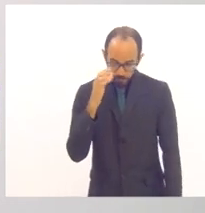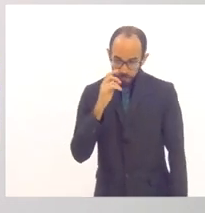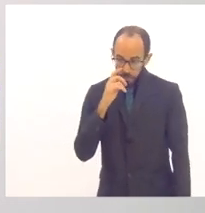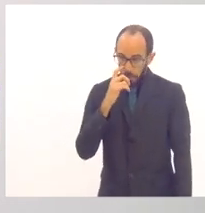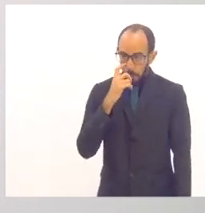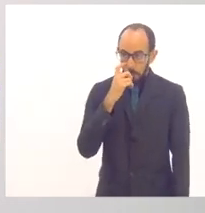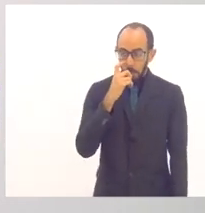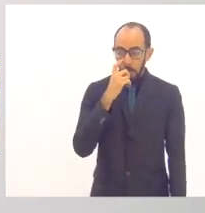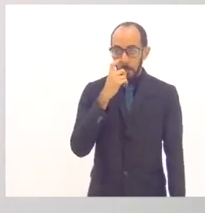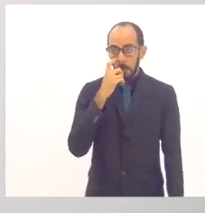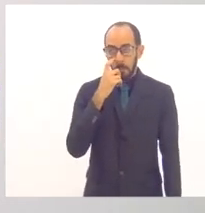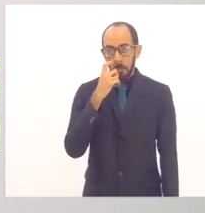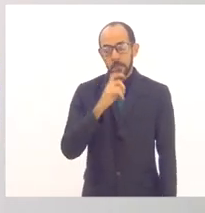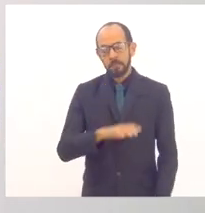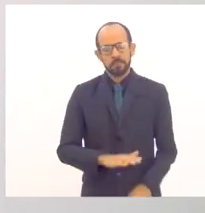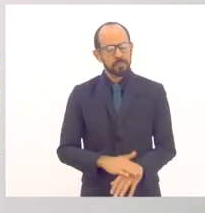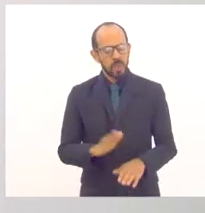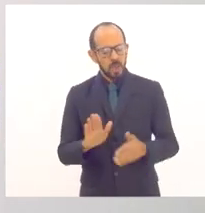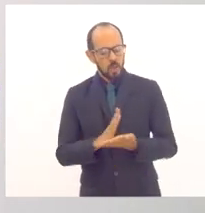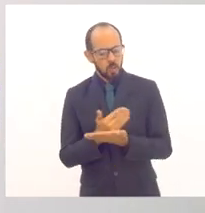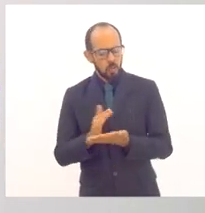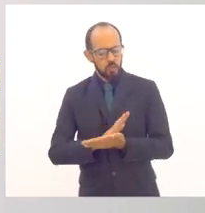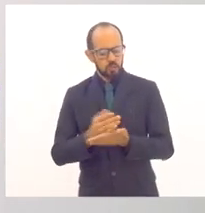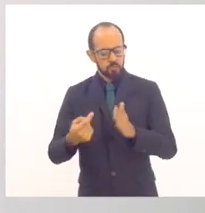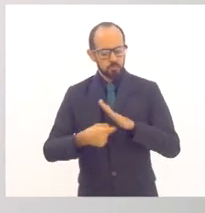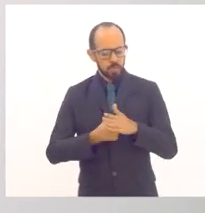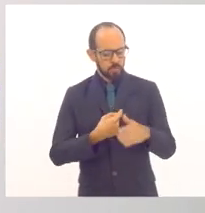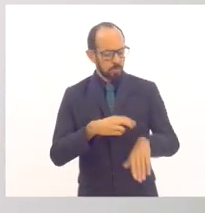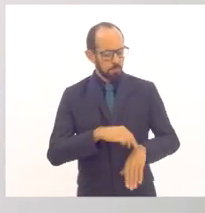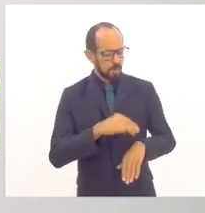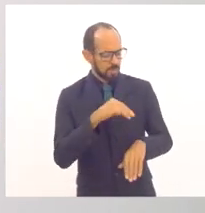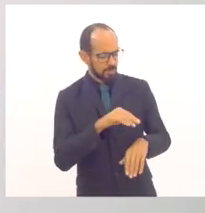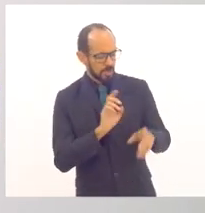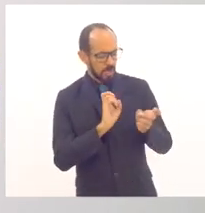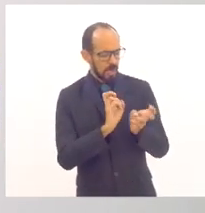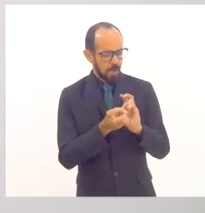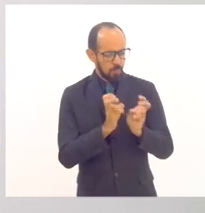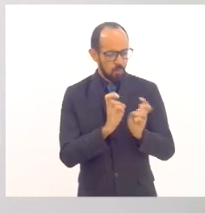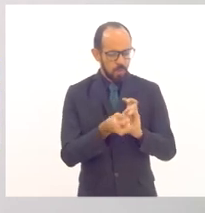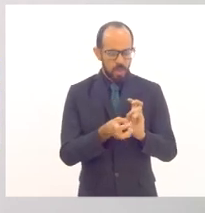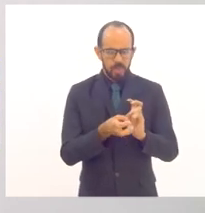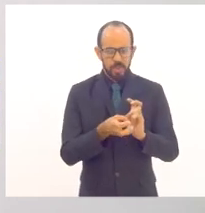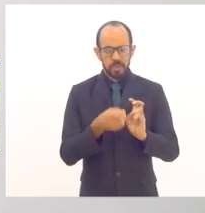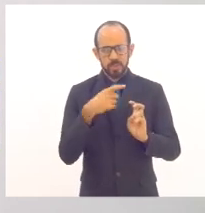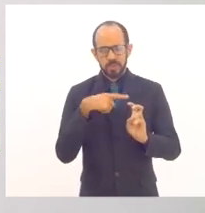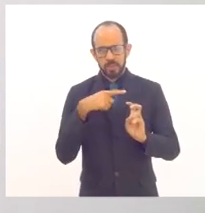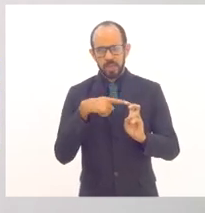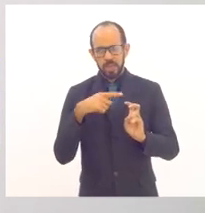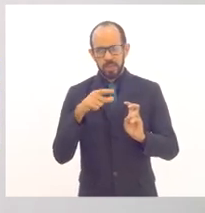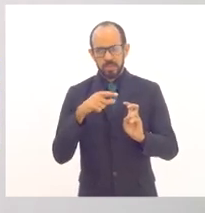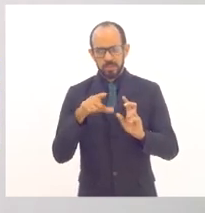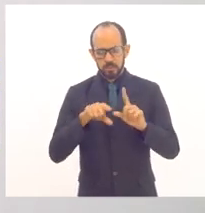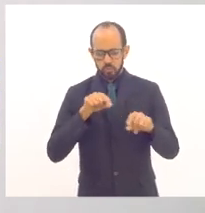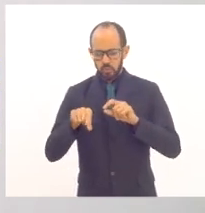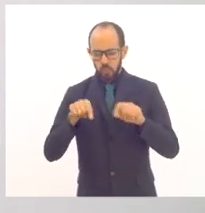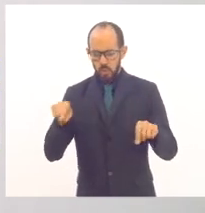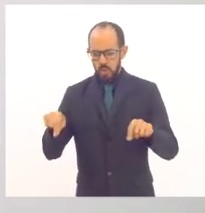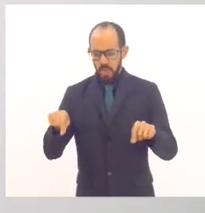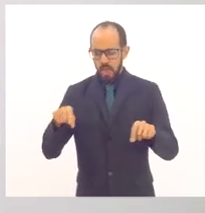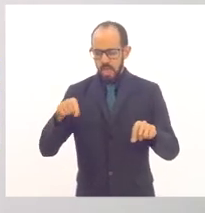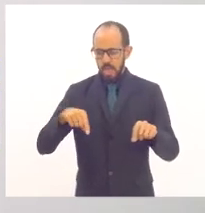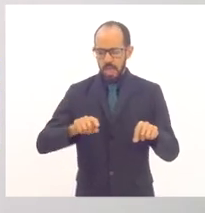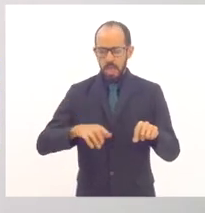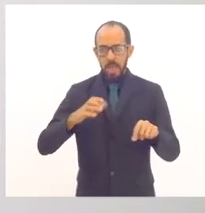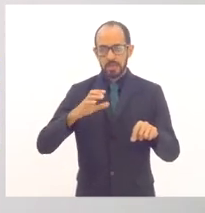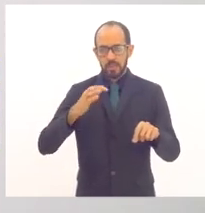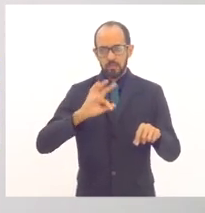Muita gente até me pergunta, mestre, a capoeira, essa federação, ela é de Niterói? Não, ela não é